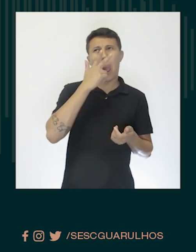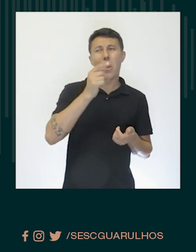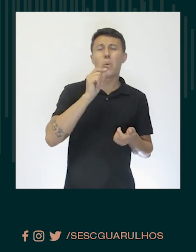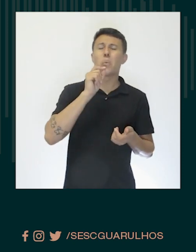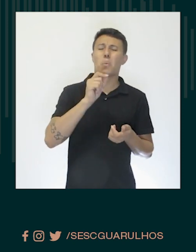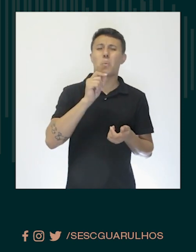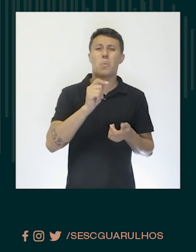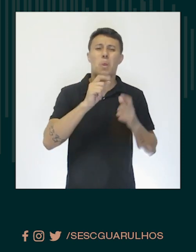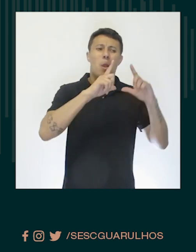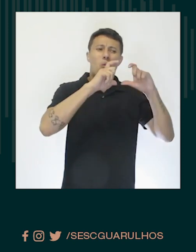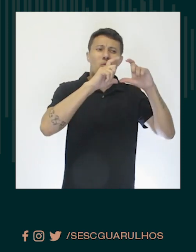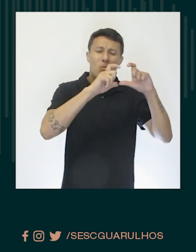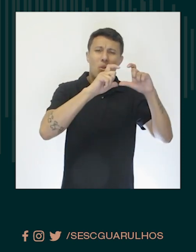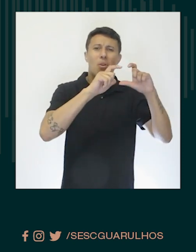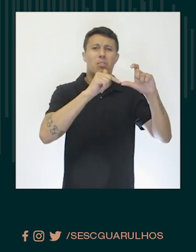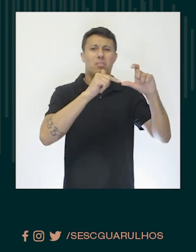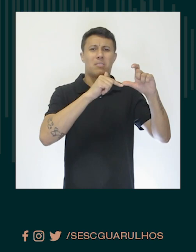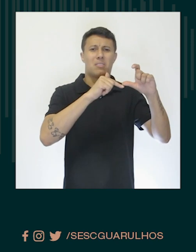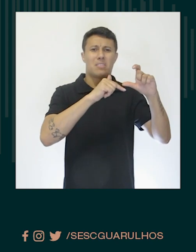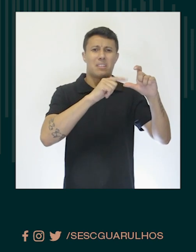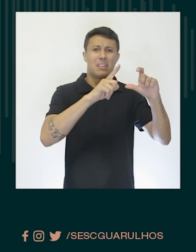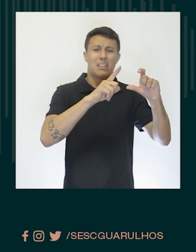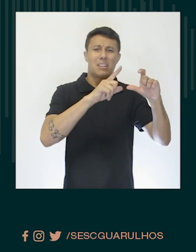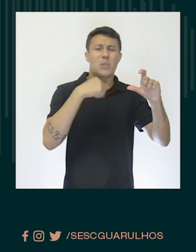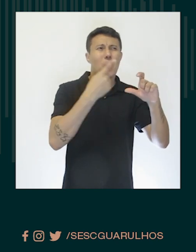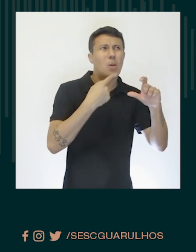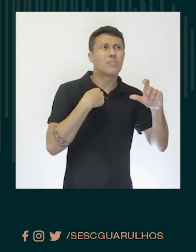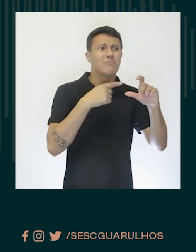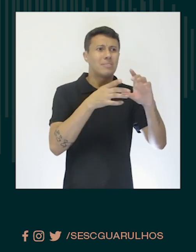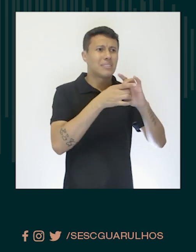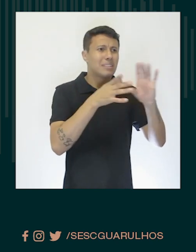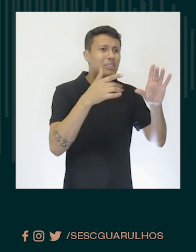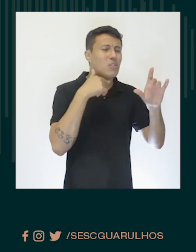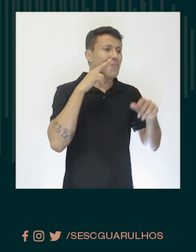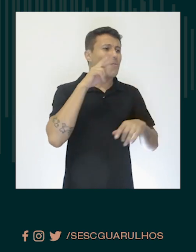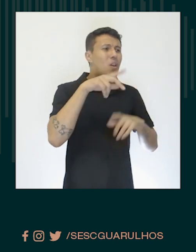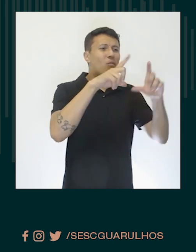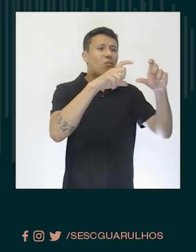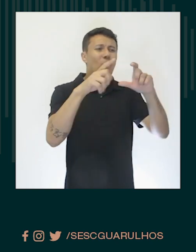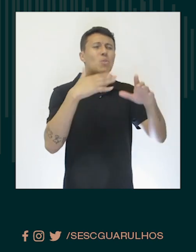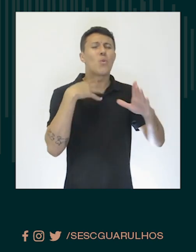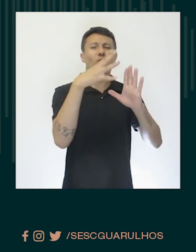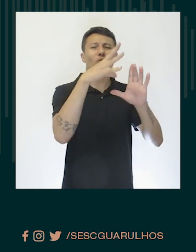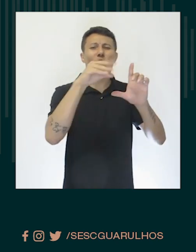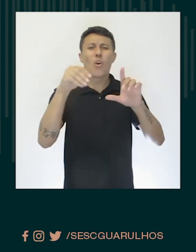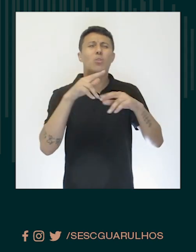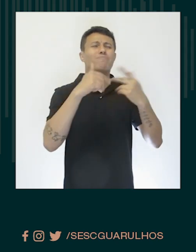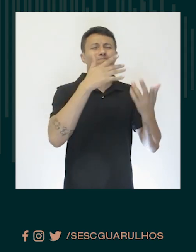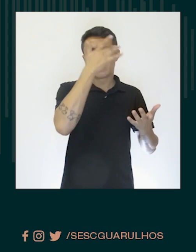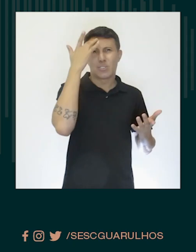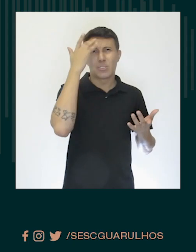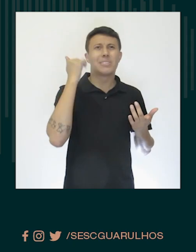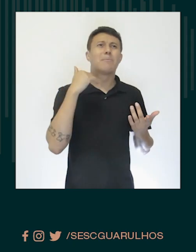a fotografia está em todo lugar. A gente abre um jornal, a gente vê foto. Quando a gente vai ouvir falar sobre o que aconteceu no